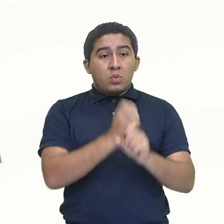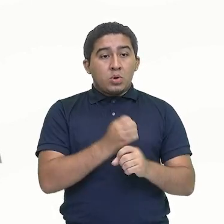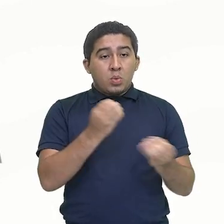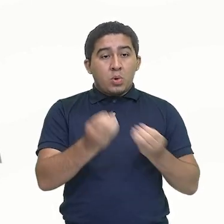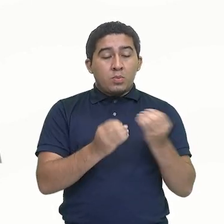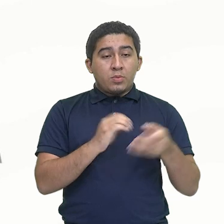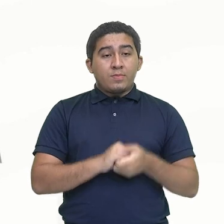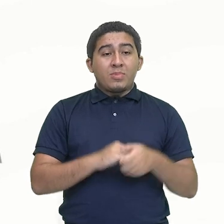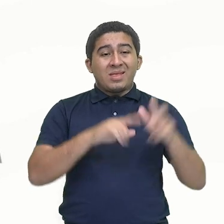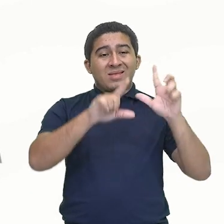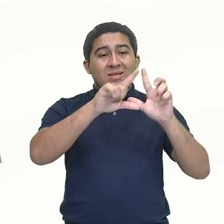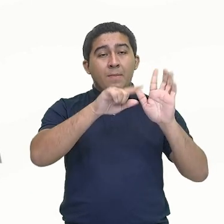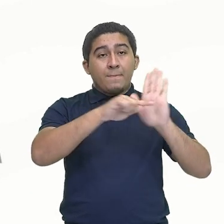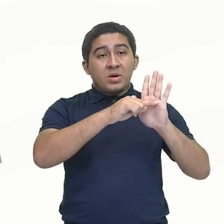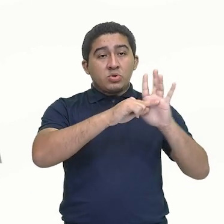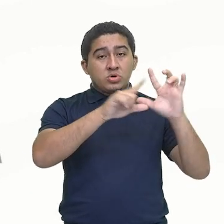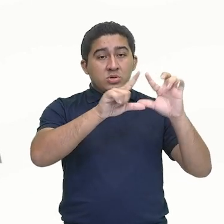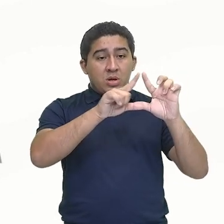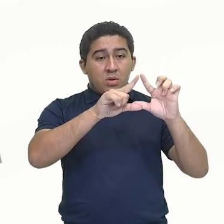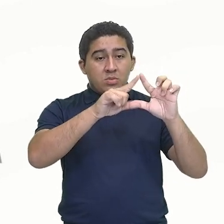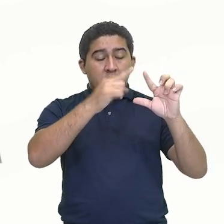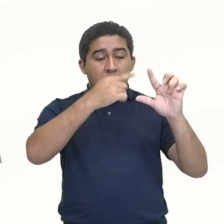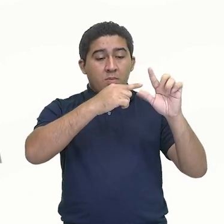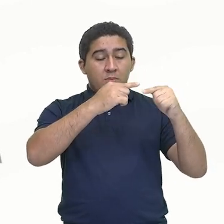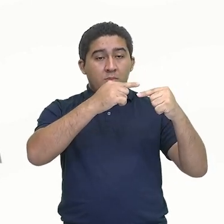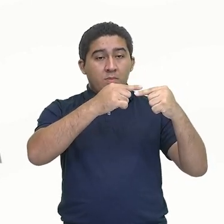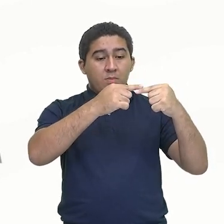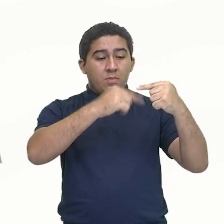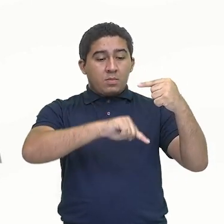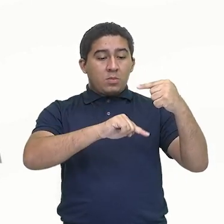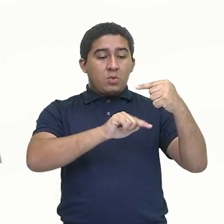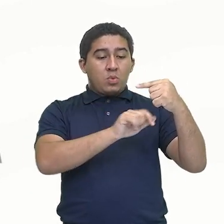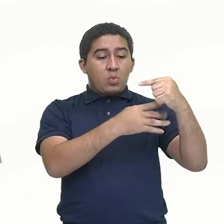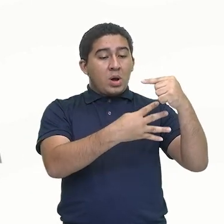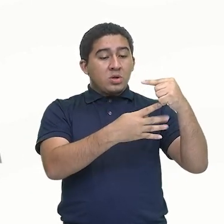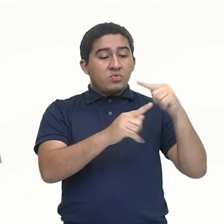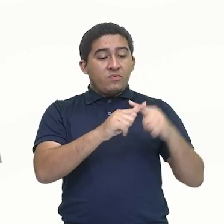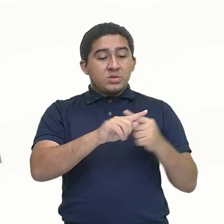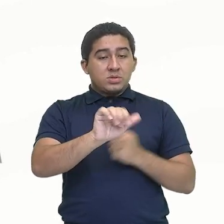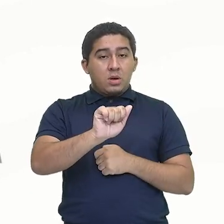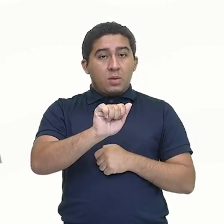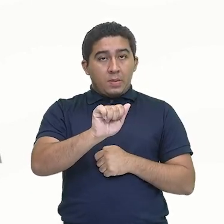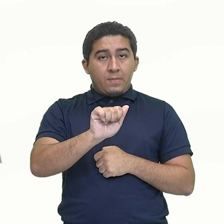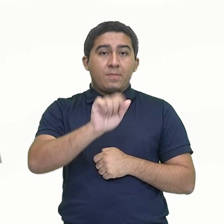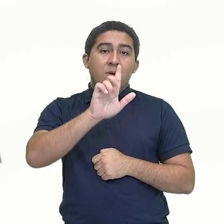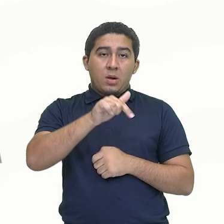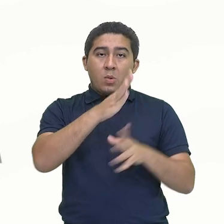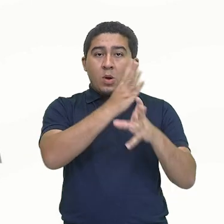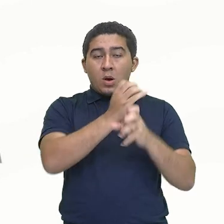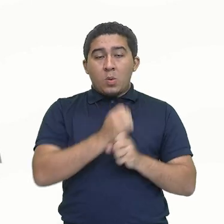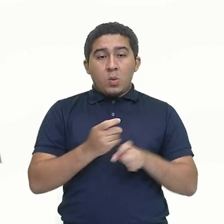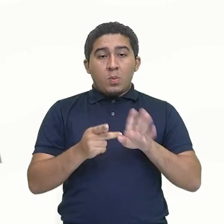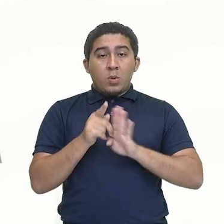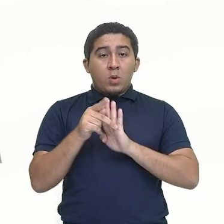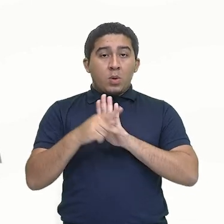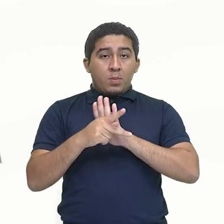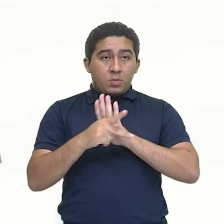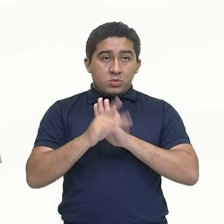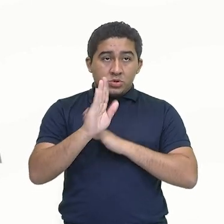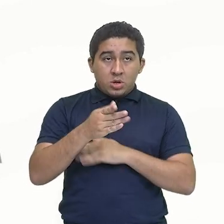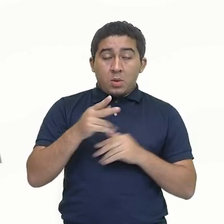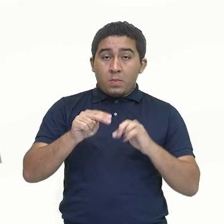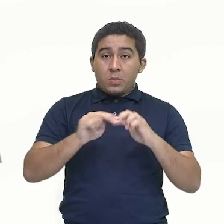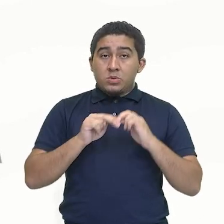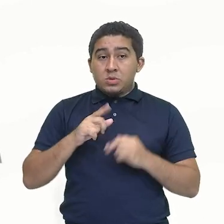forma, menos delta sobre 4a, tá? Que foi calculado, por isso que ele